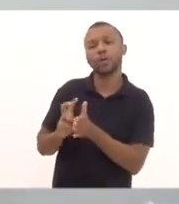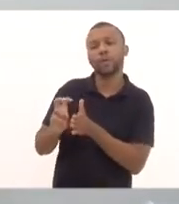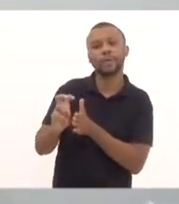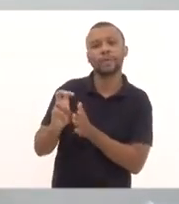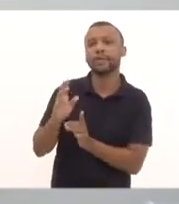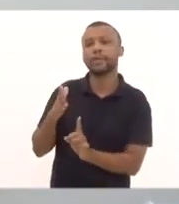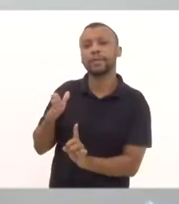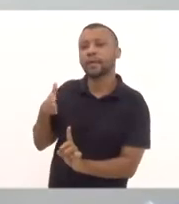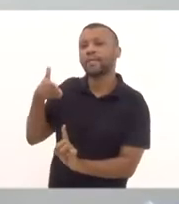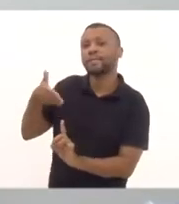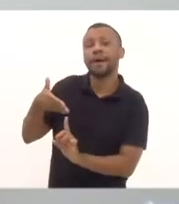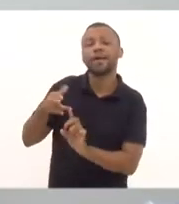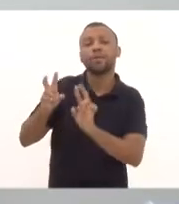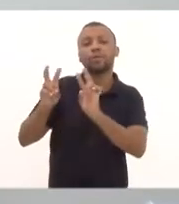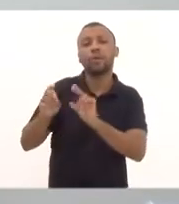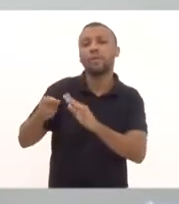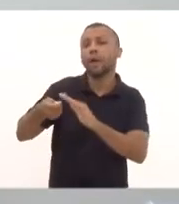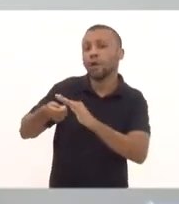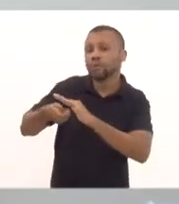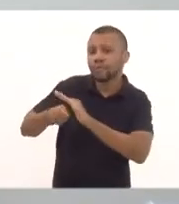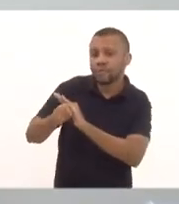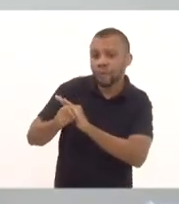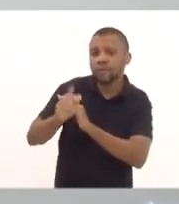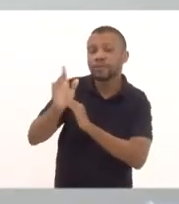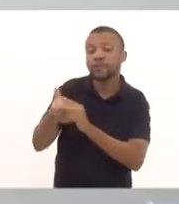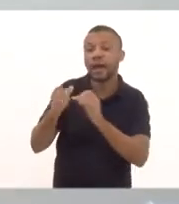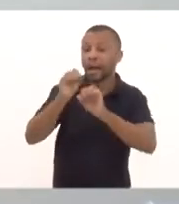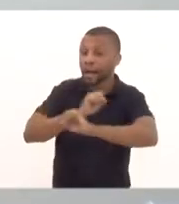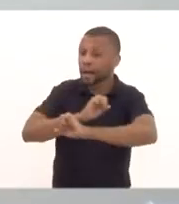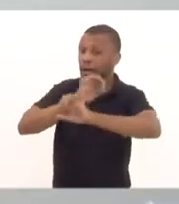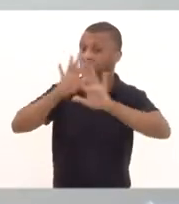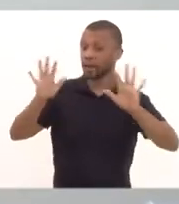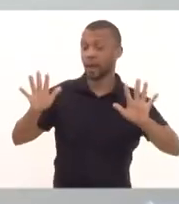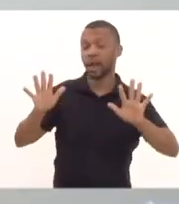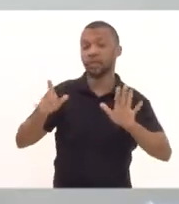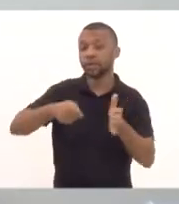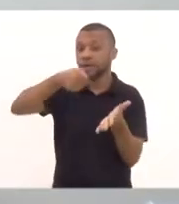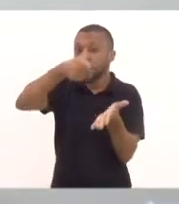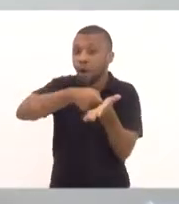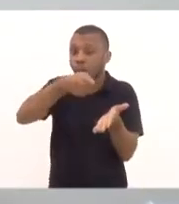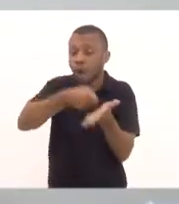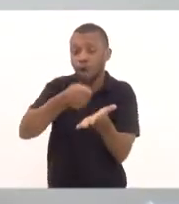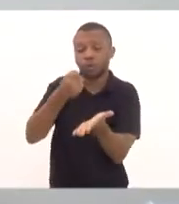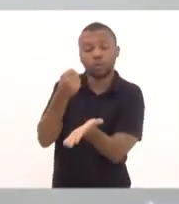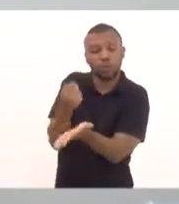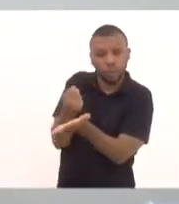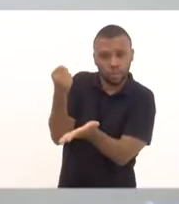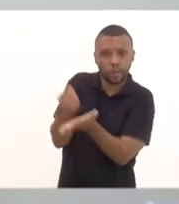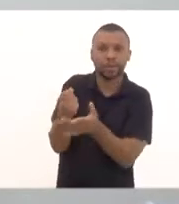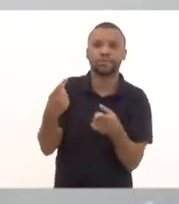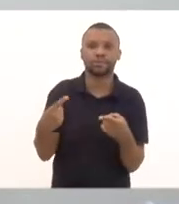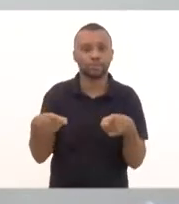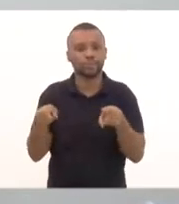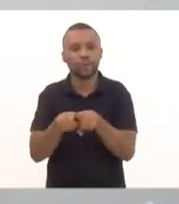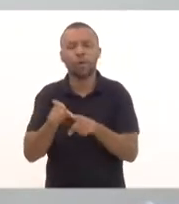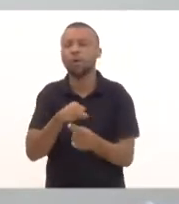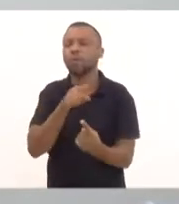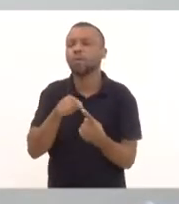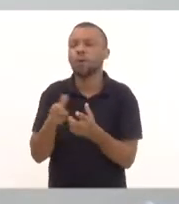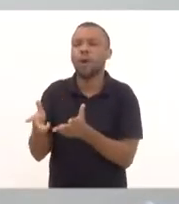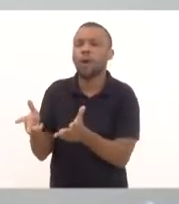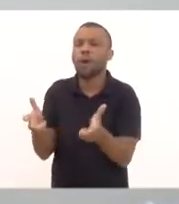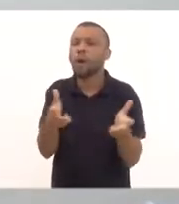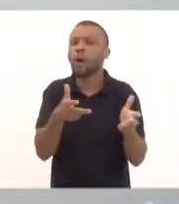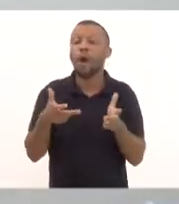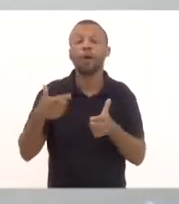aos investimentos definidos e exigidos o ato de concessão para exploração dos serviços